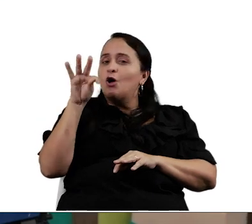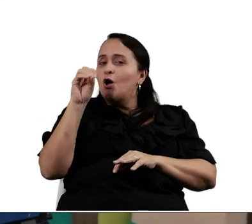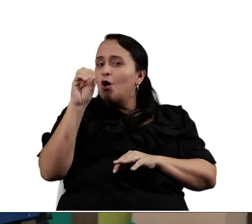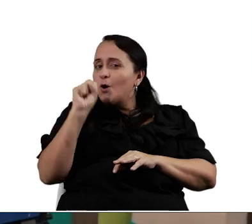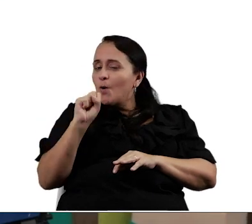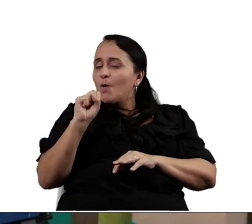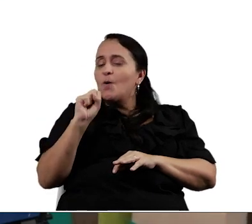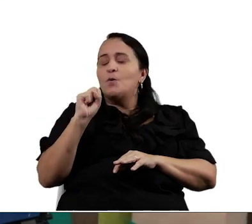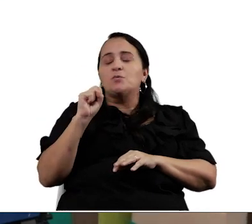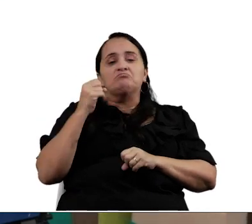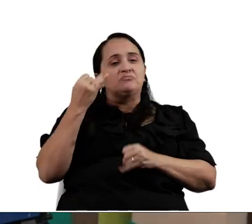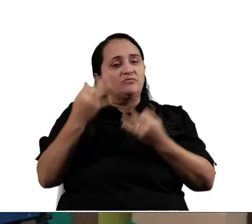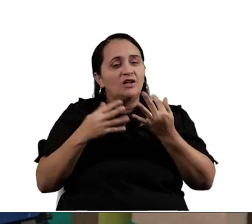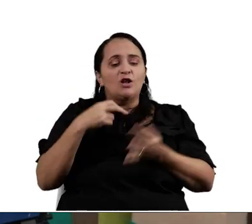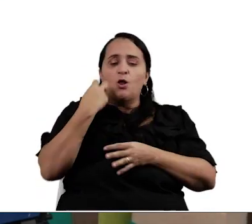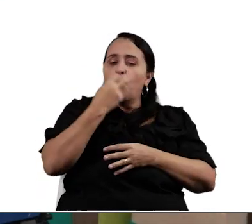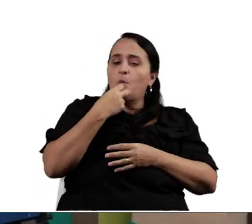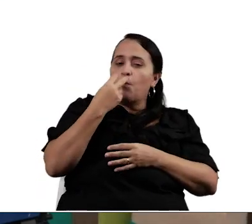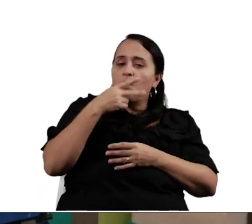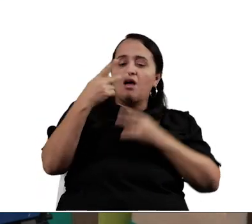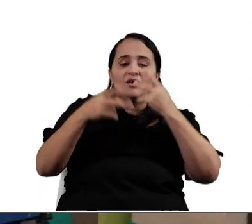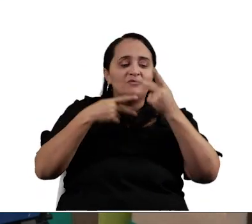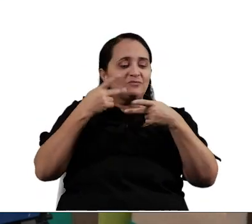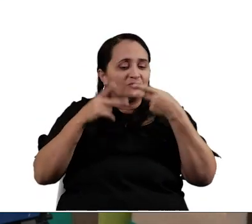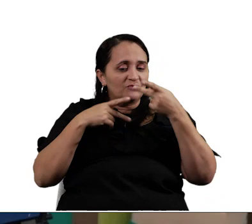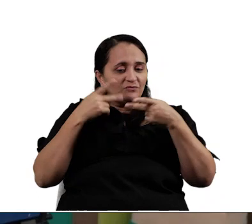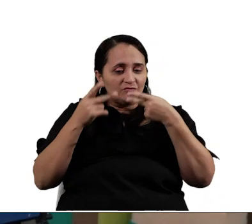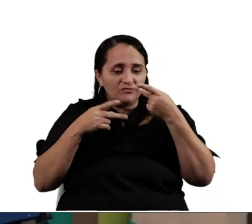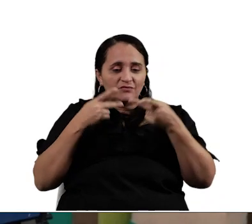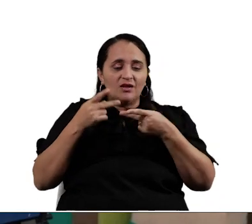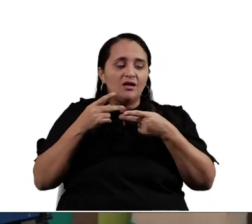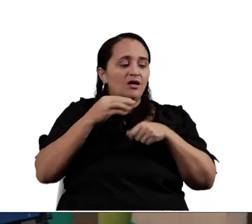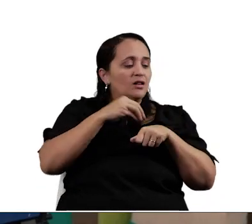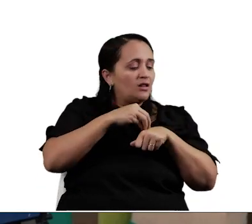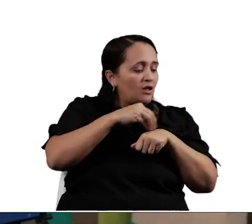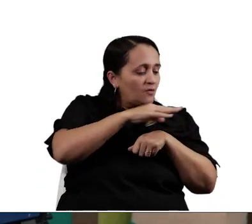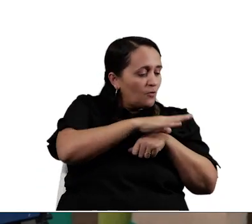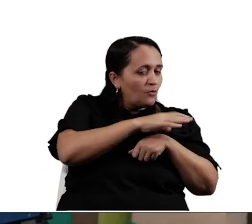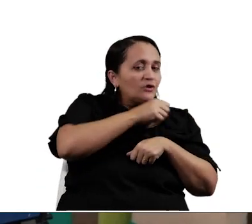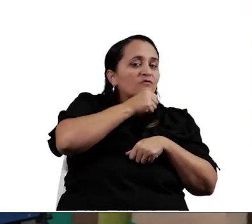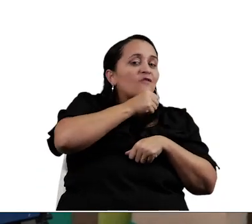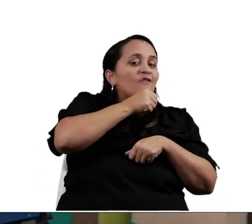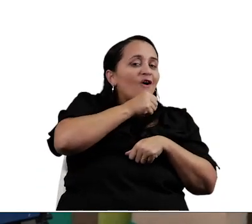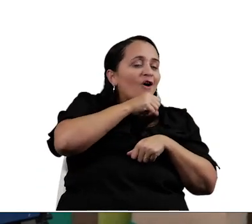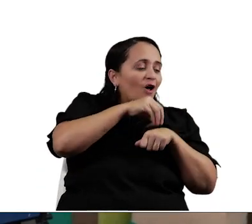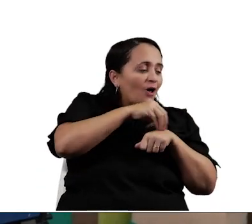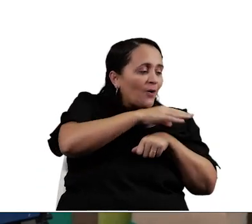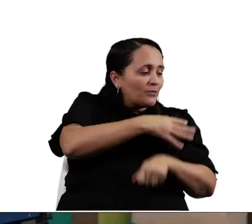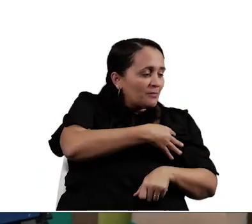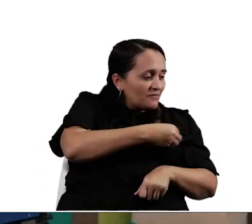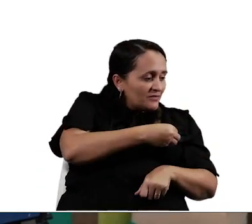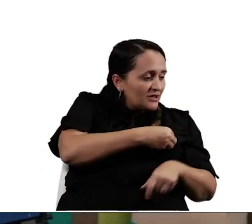né, na tradição oral, contados de vó, conta para a filha, que a filha já conta para a filhinha